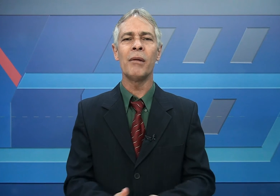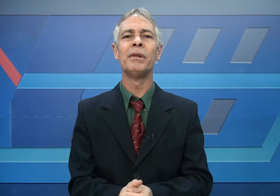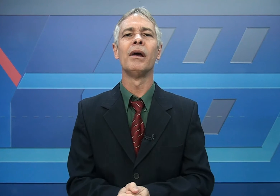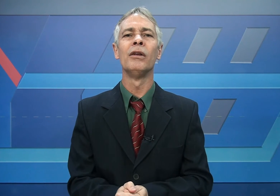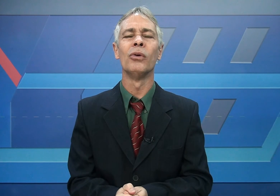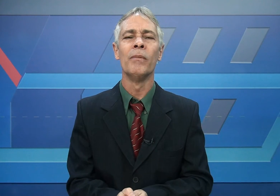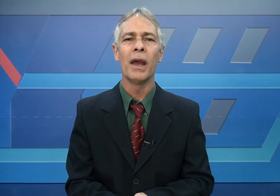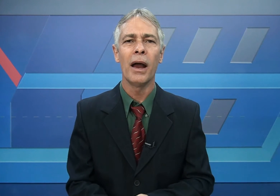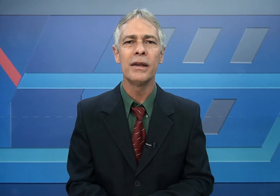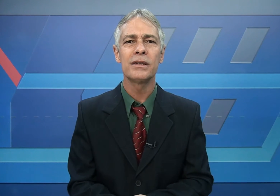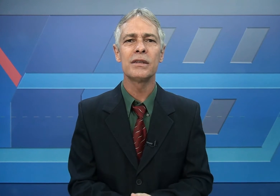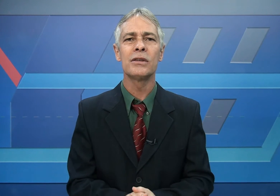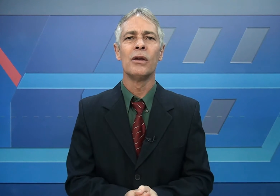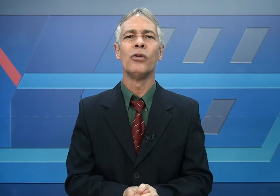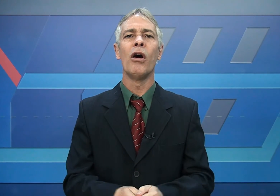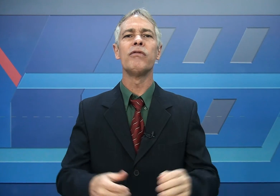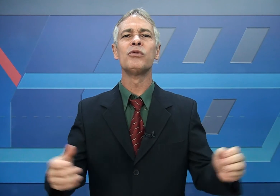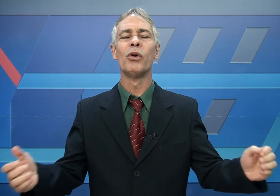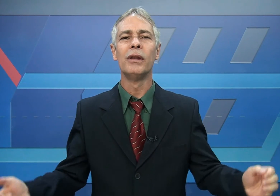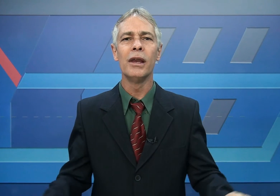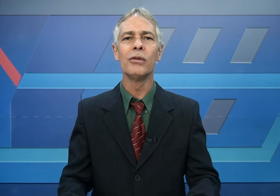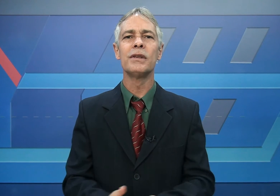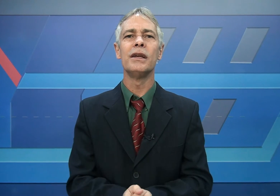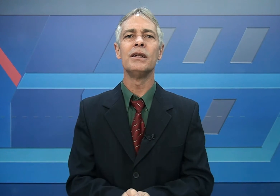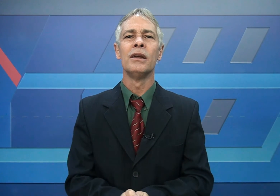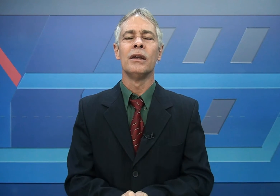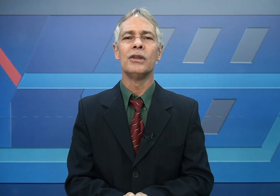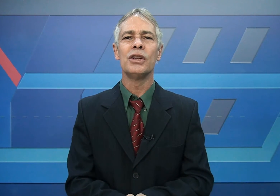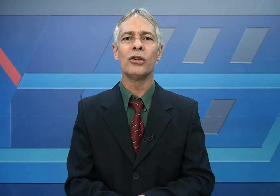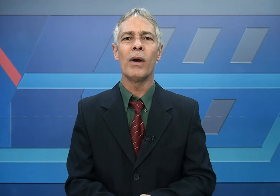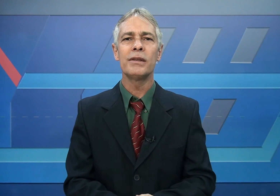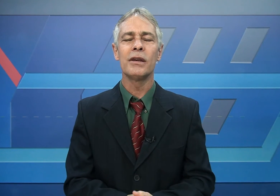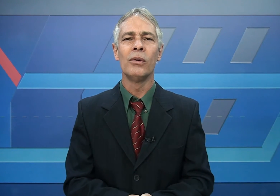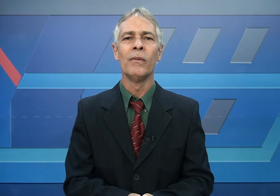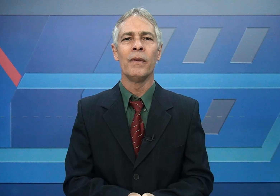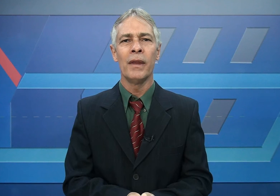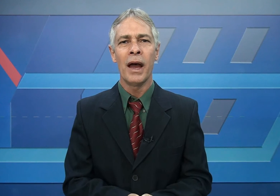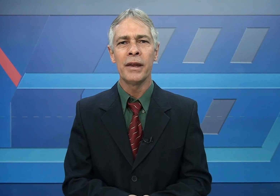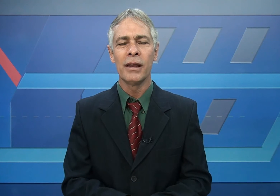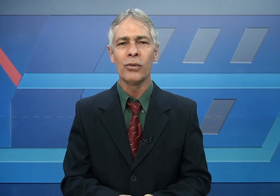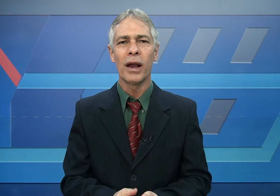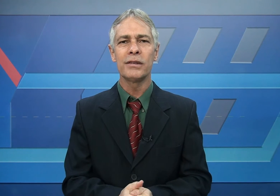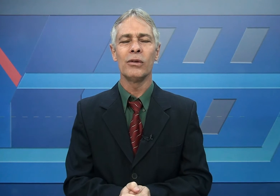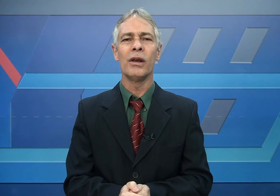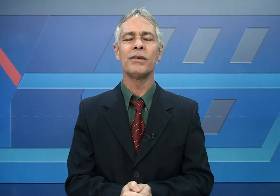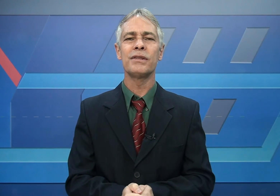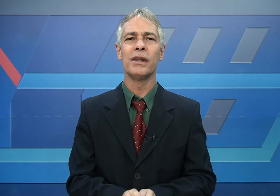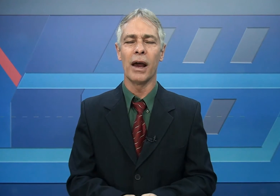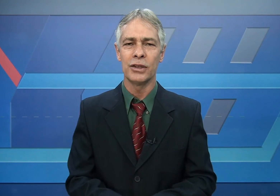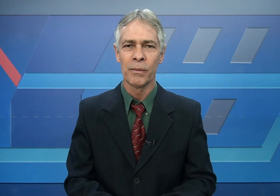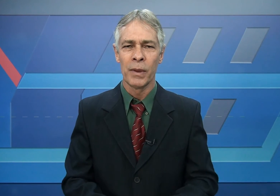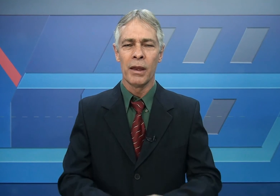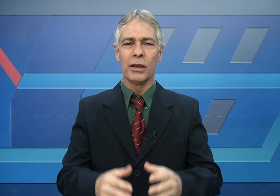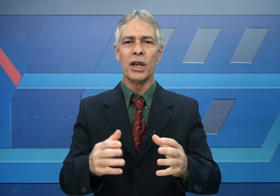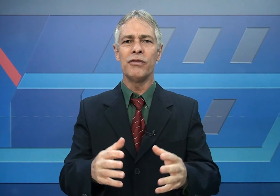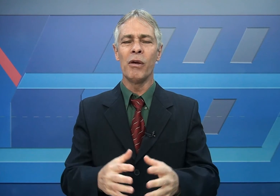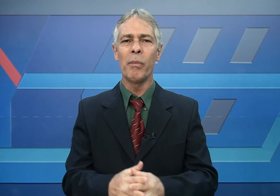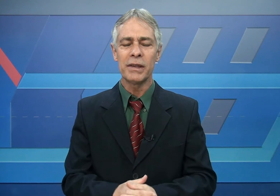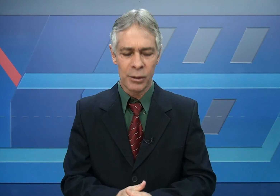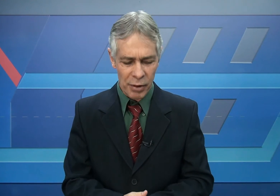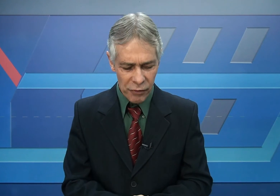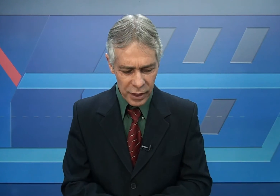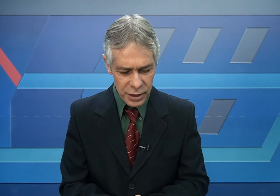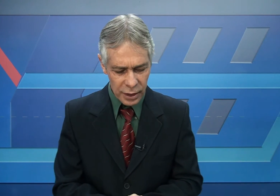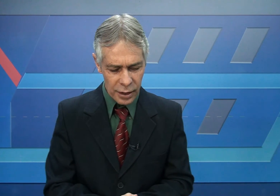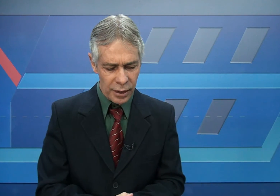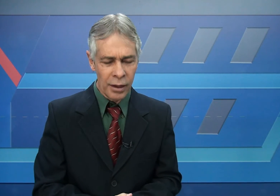se adaptando a esses novos modelos aí de atuação na área da educação da nossa cidade. Gente, vamos